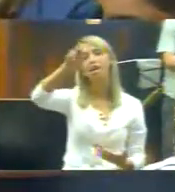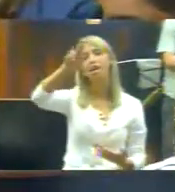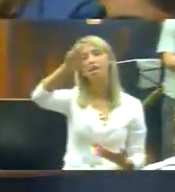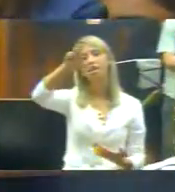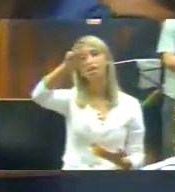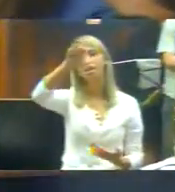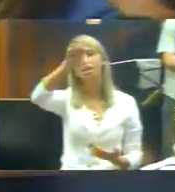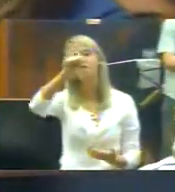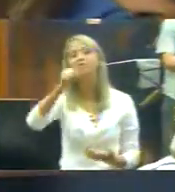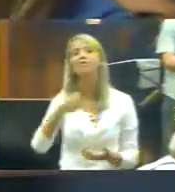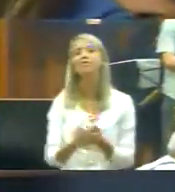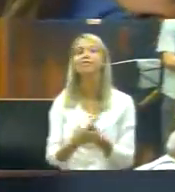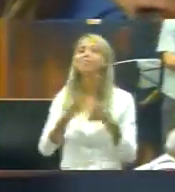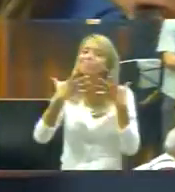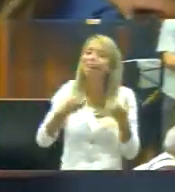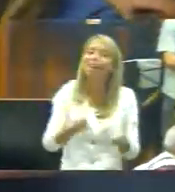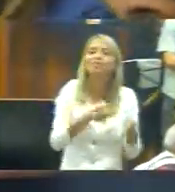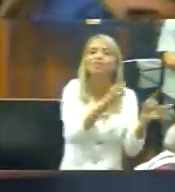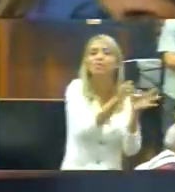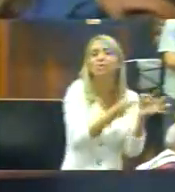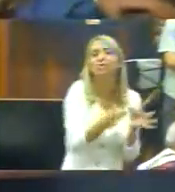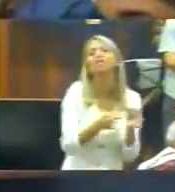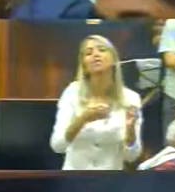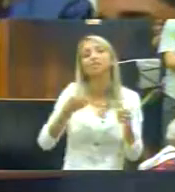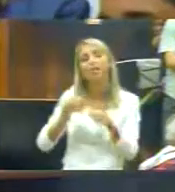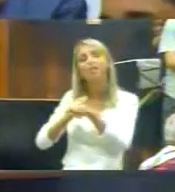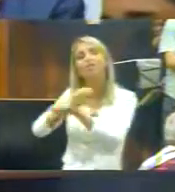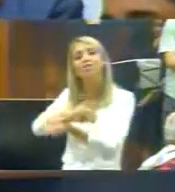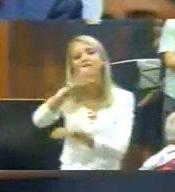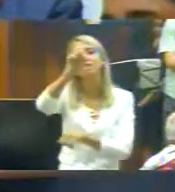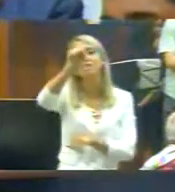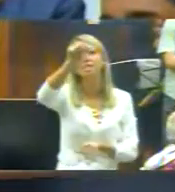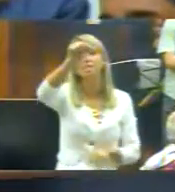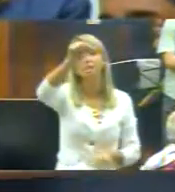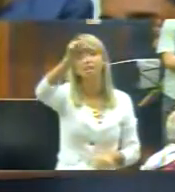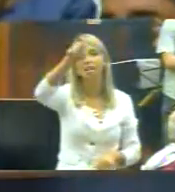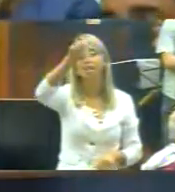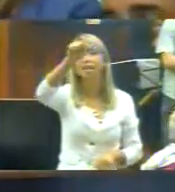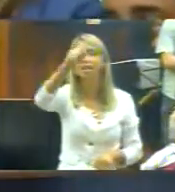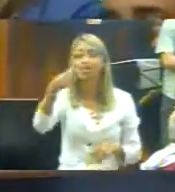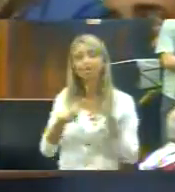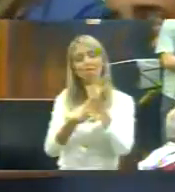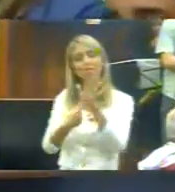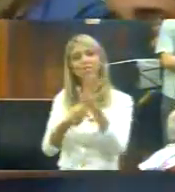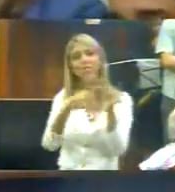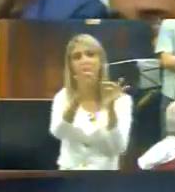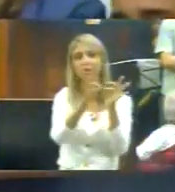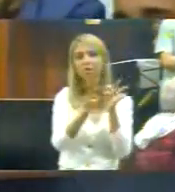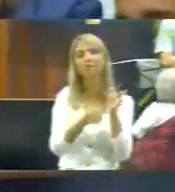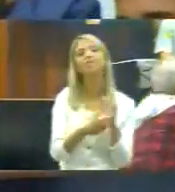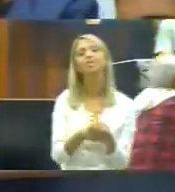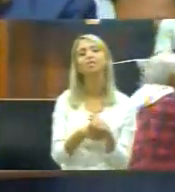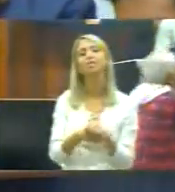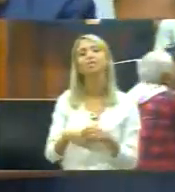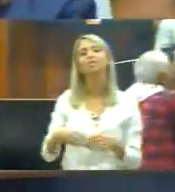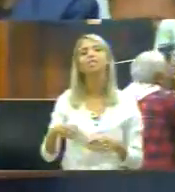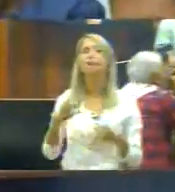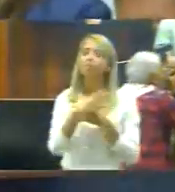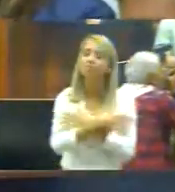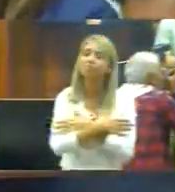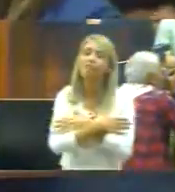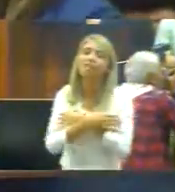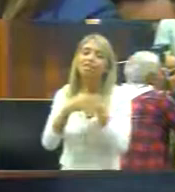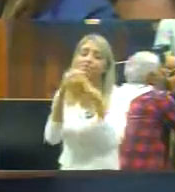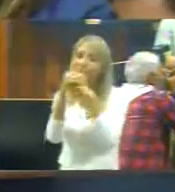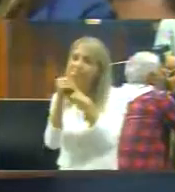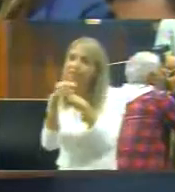quando a Sara chegou, né? Aquiles, de imediato, já me convocou para essa missão, me deu essa responsabilidade, que eu abraço com muito carinho.